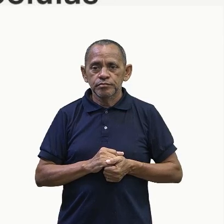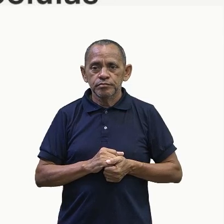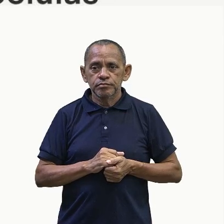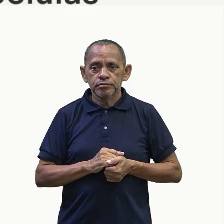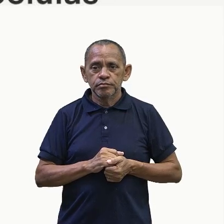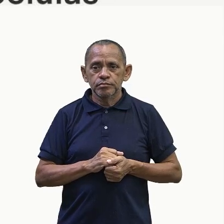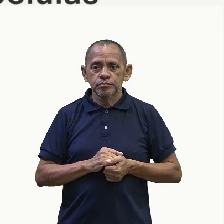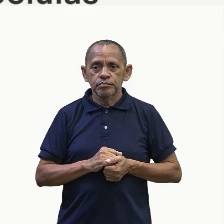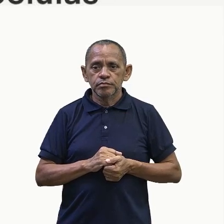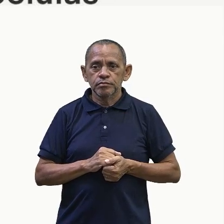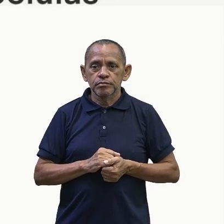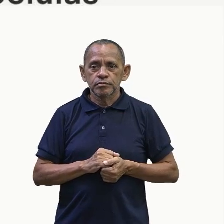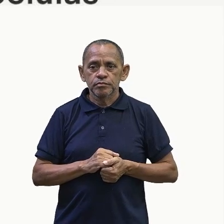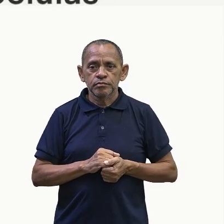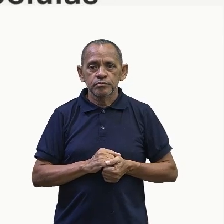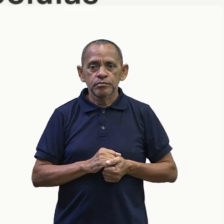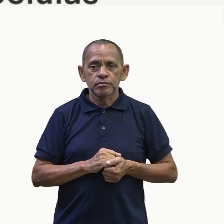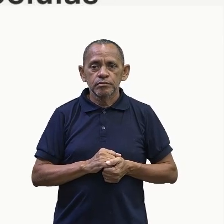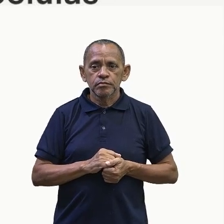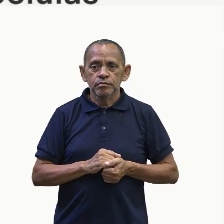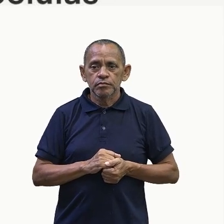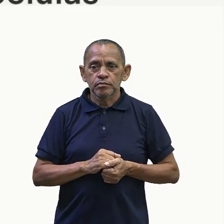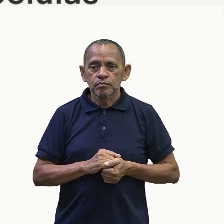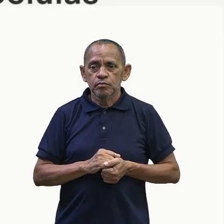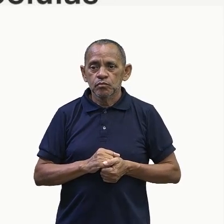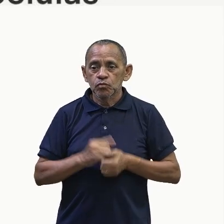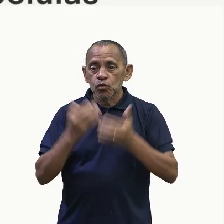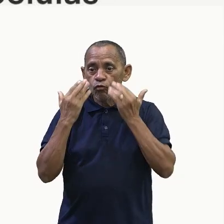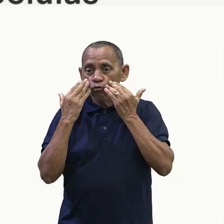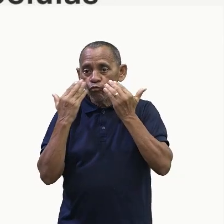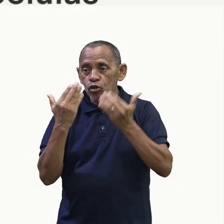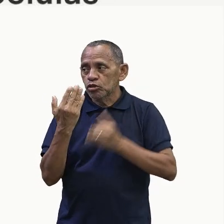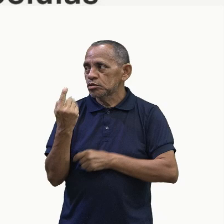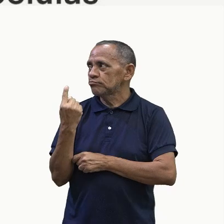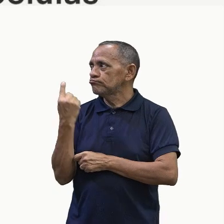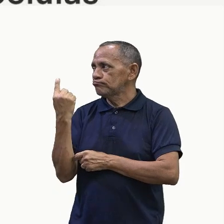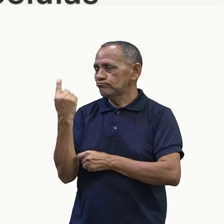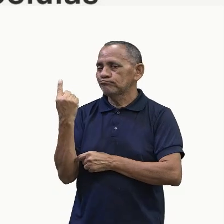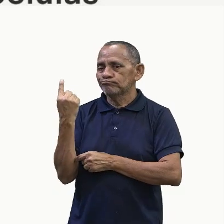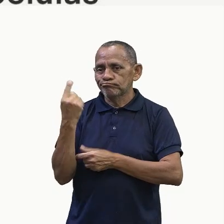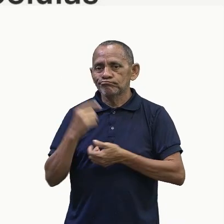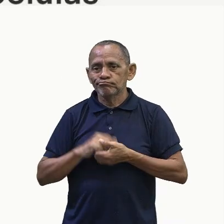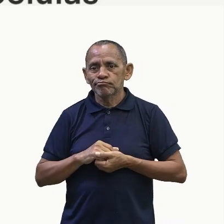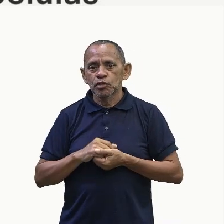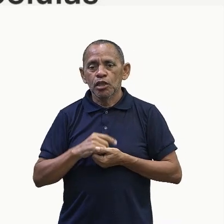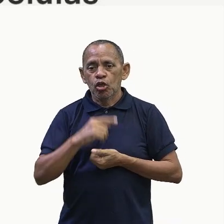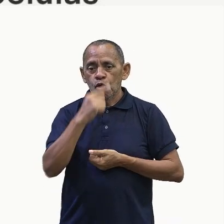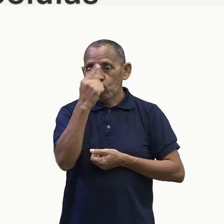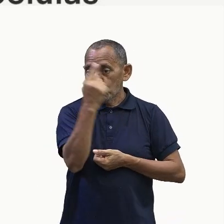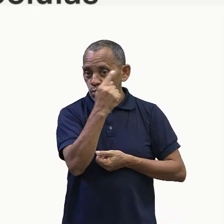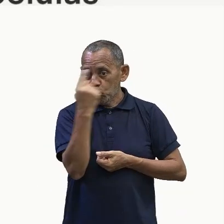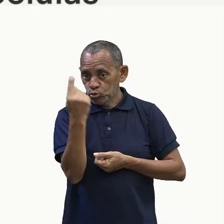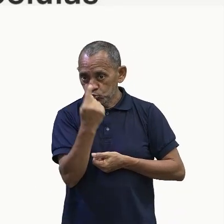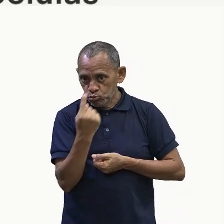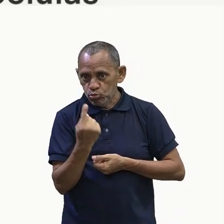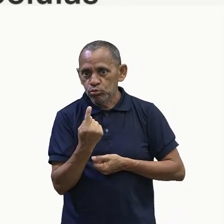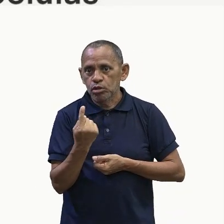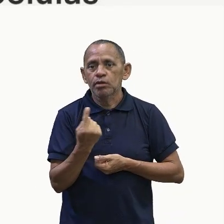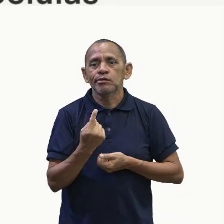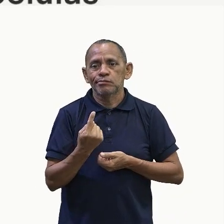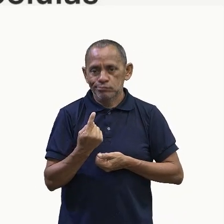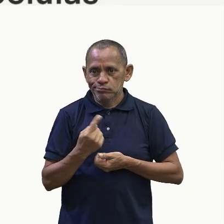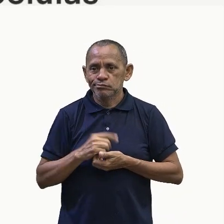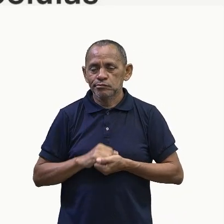aqui, deixa eu apagar. Nós temos aqui essa estrutura aqui da dupla fita de DNA. Vejam vocês aqui que ele já